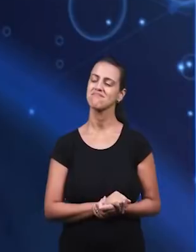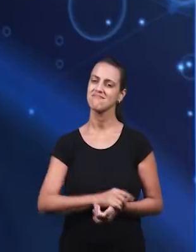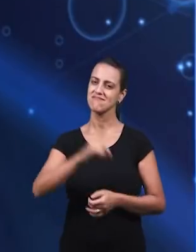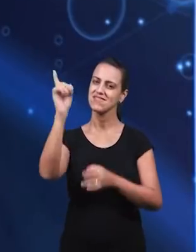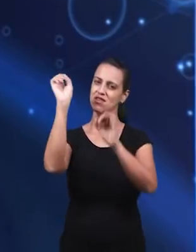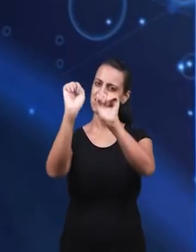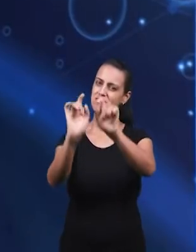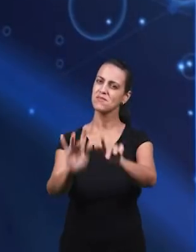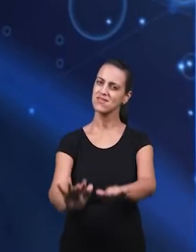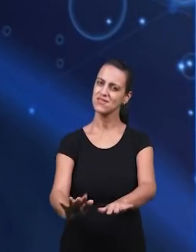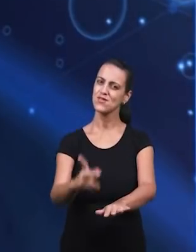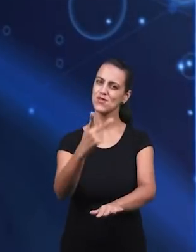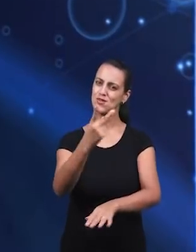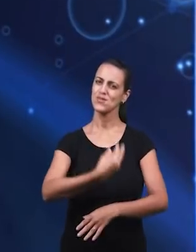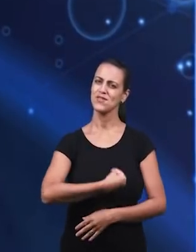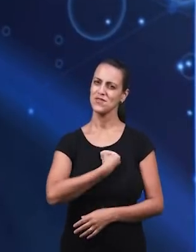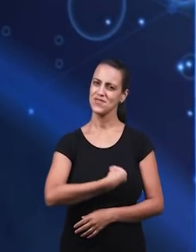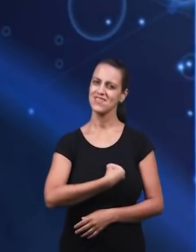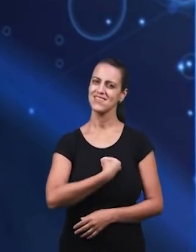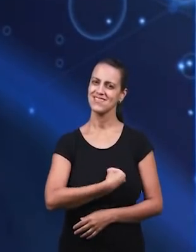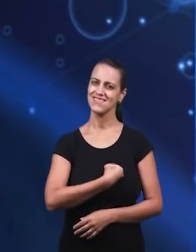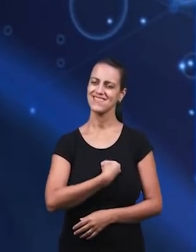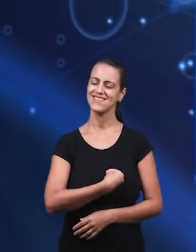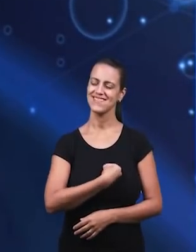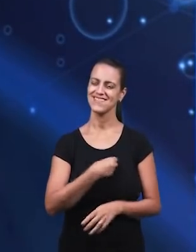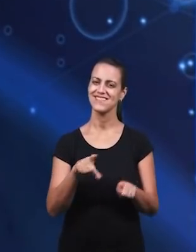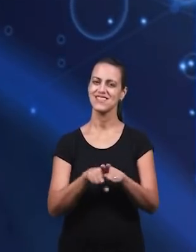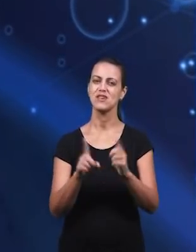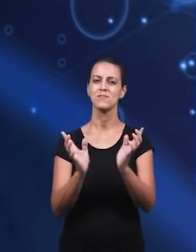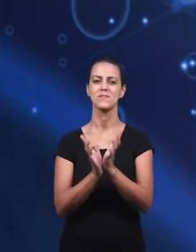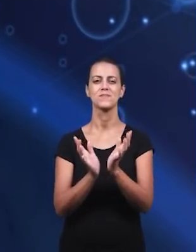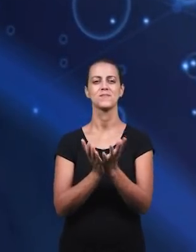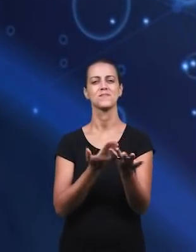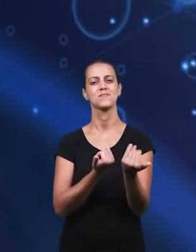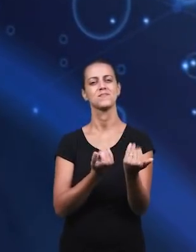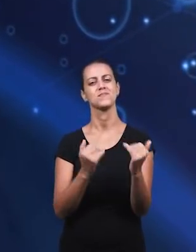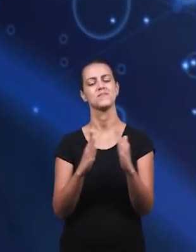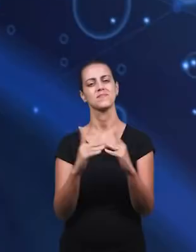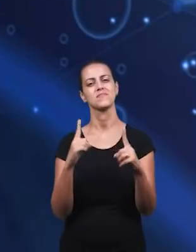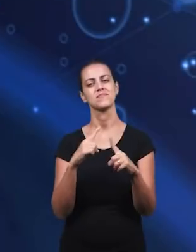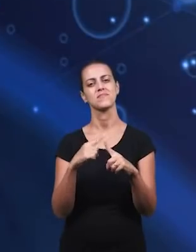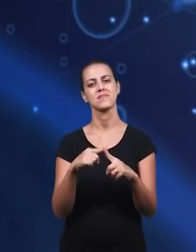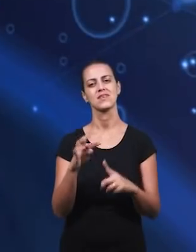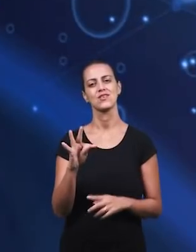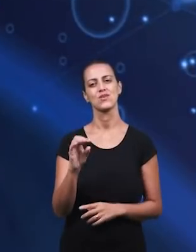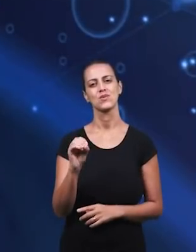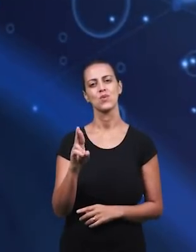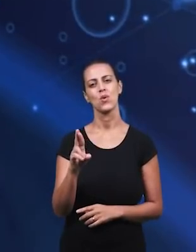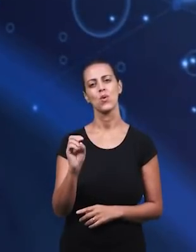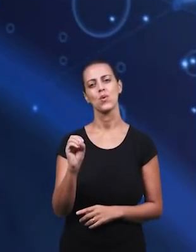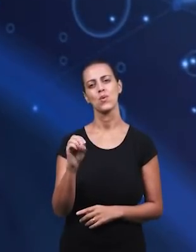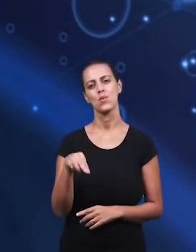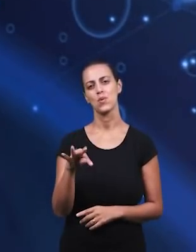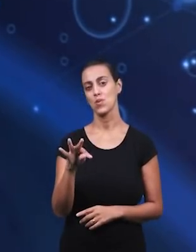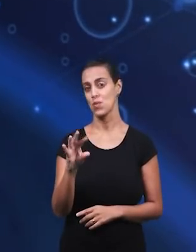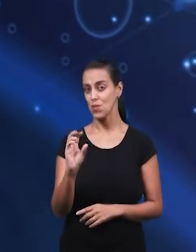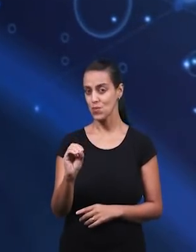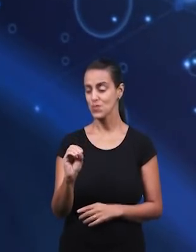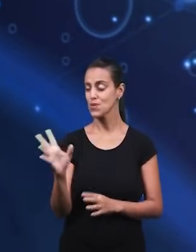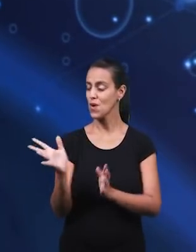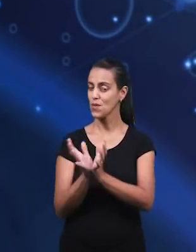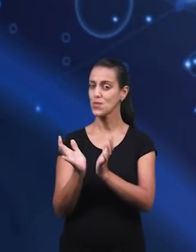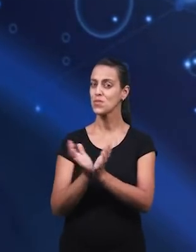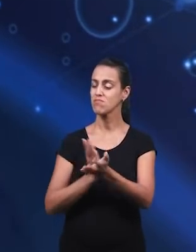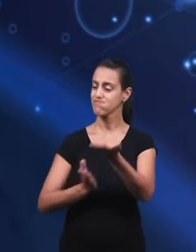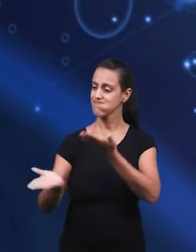irmã, grandemente a sua vida de jovem e o grupo de jovens da Igreja de Toronto, um grupo extremamente participante da escola